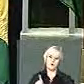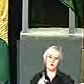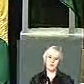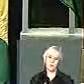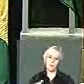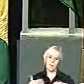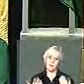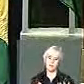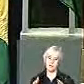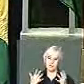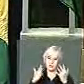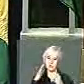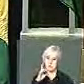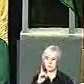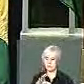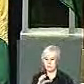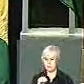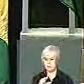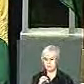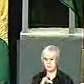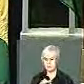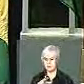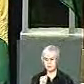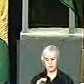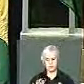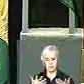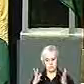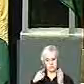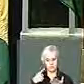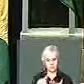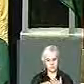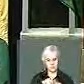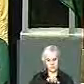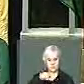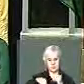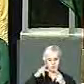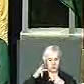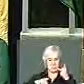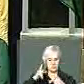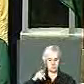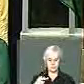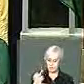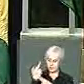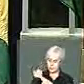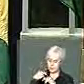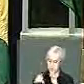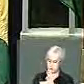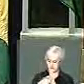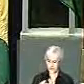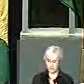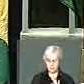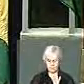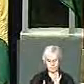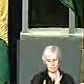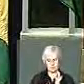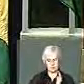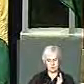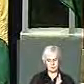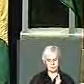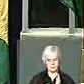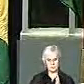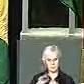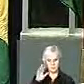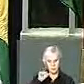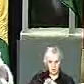a democracia e que viva a reforma política, que é uma responsabilidade deste Parlamento para a revitalização da